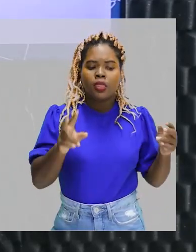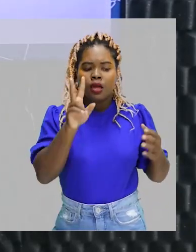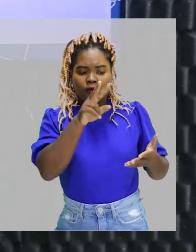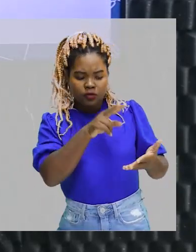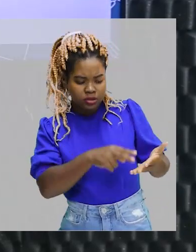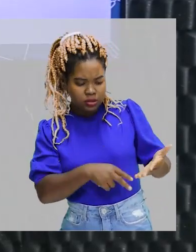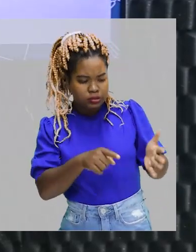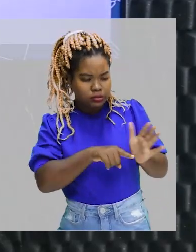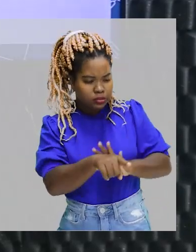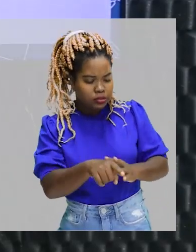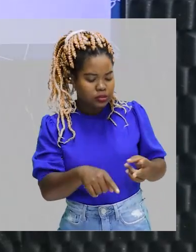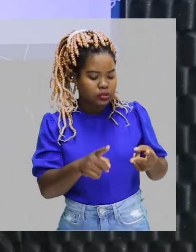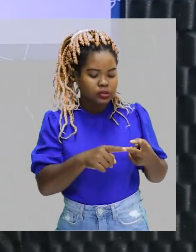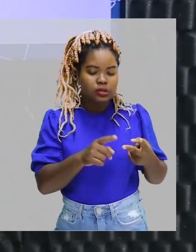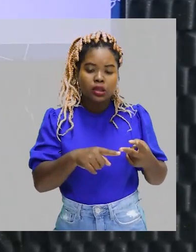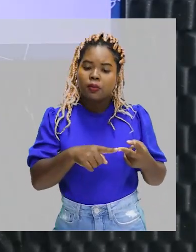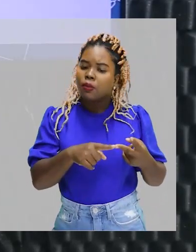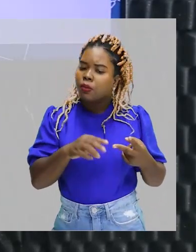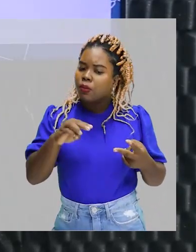é concentração molar,